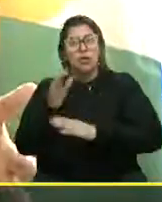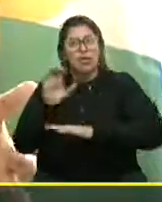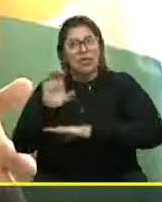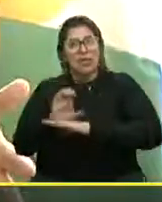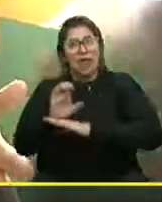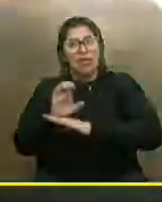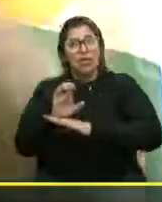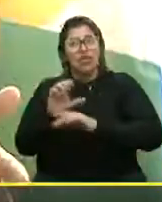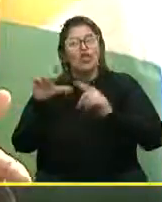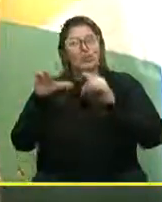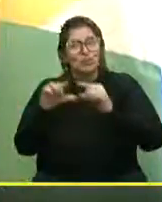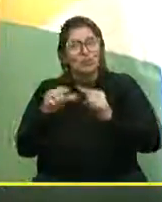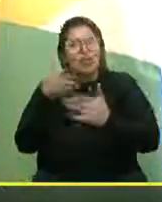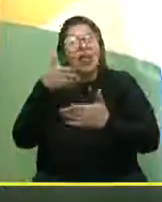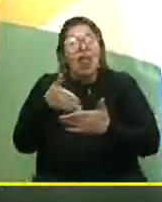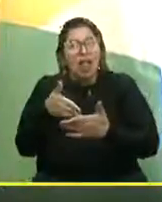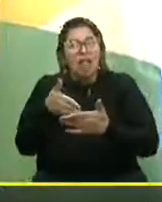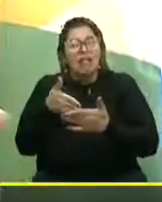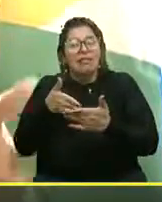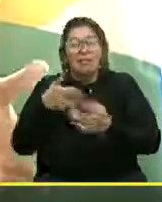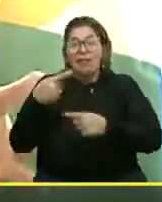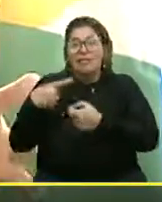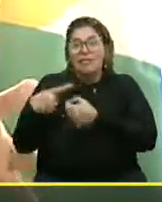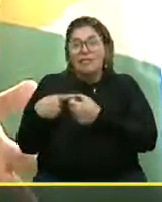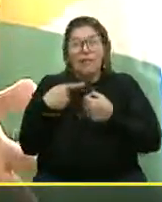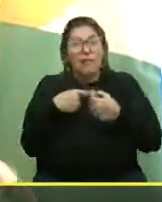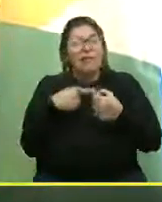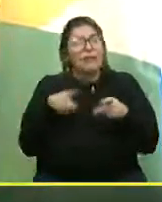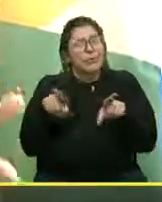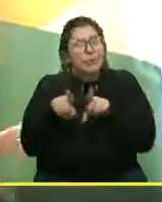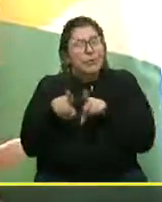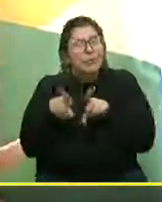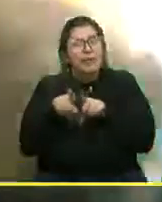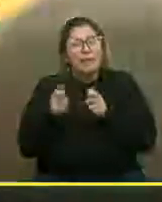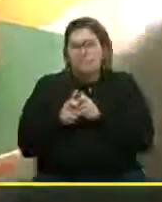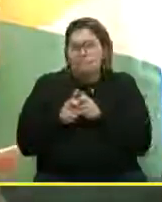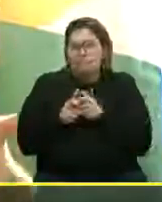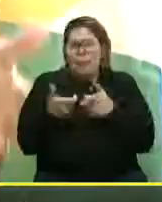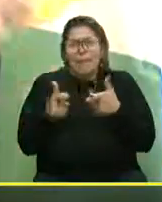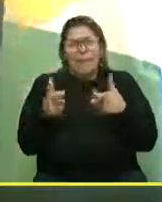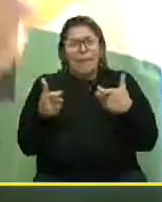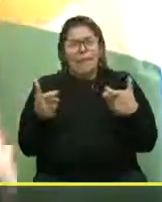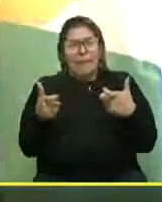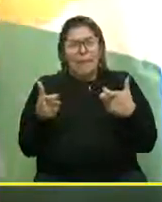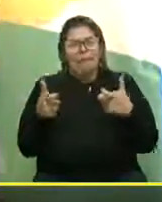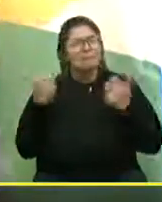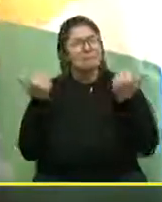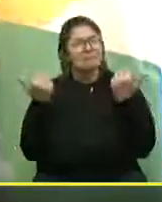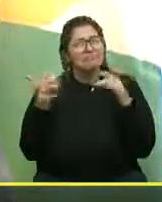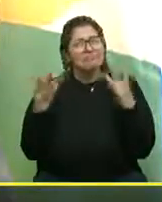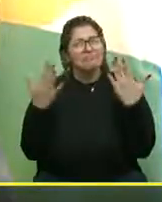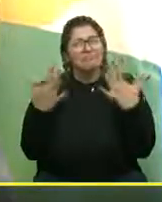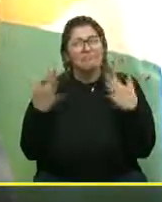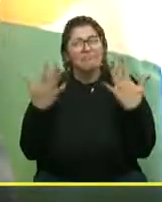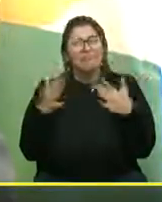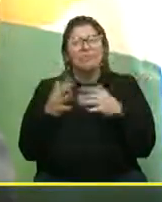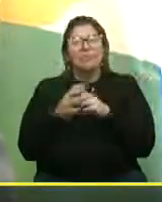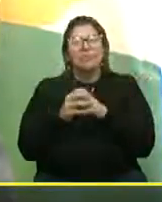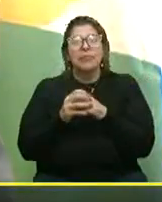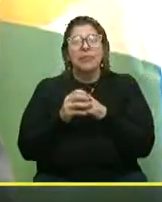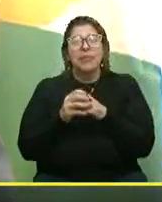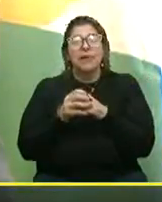começa destravar acredito que os municípios também começam a crescer então está de parabéns